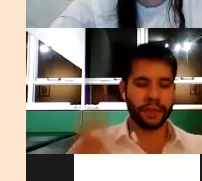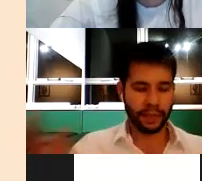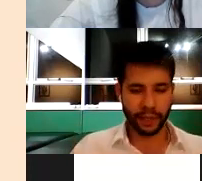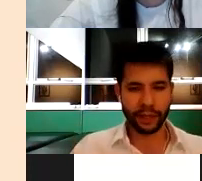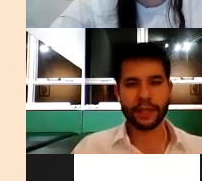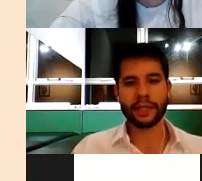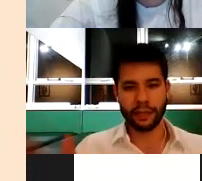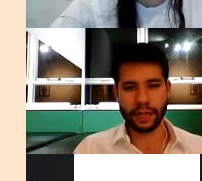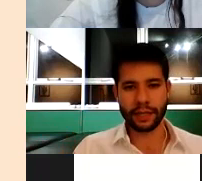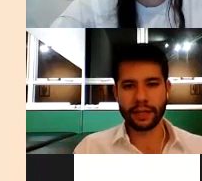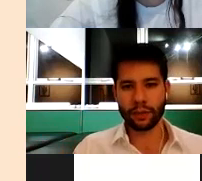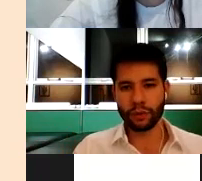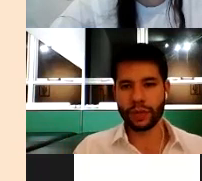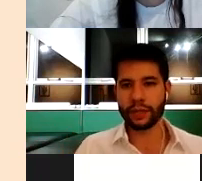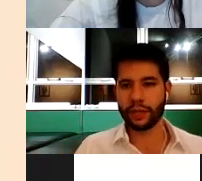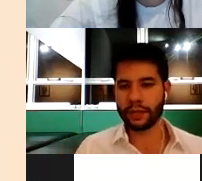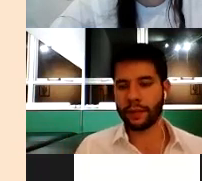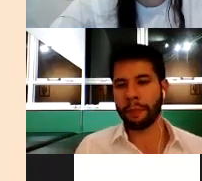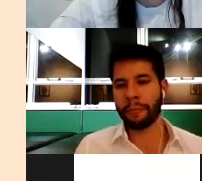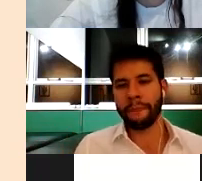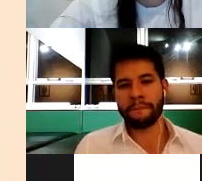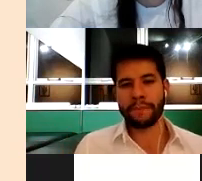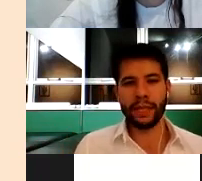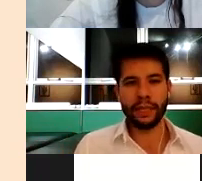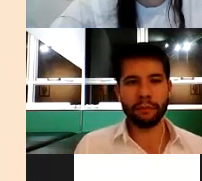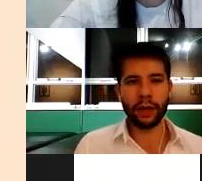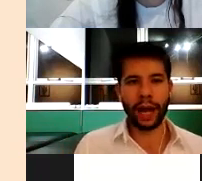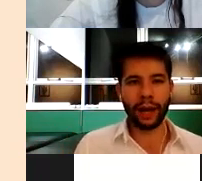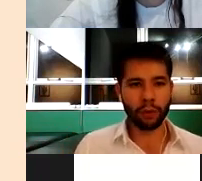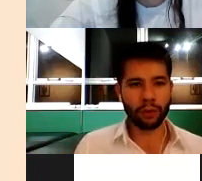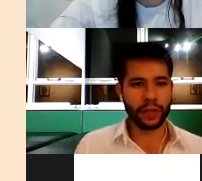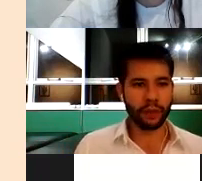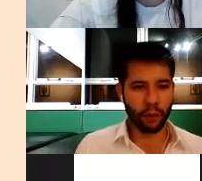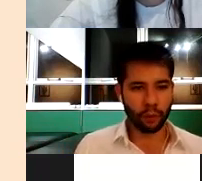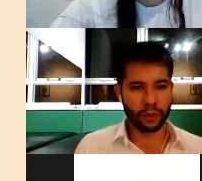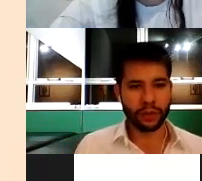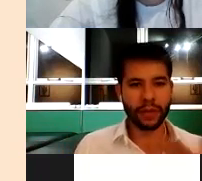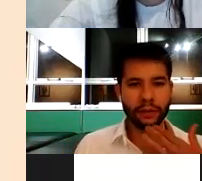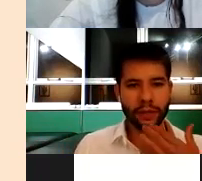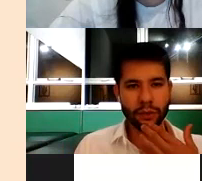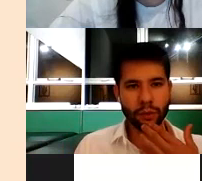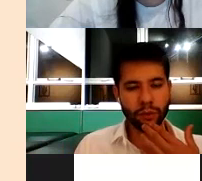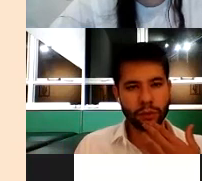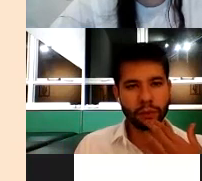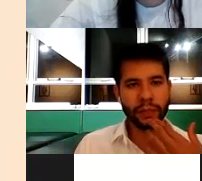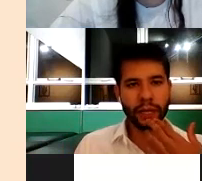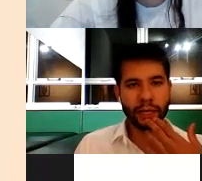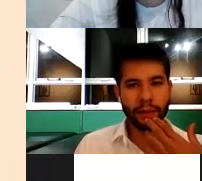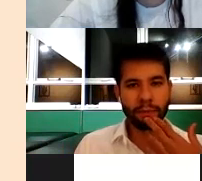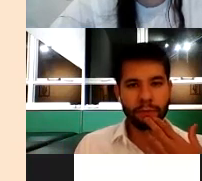pegaram centenas e 16 estudos restantes, e a conclusão, os resultados desse